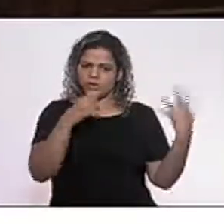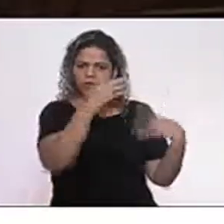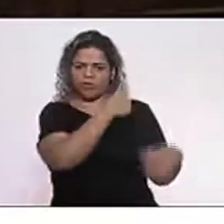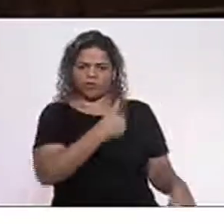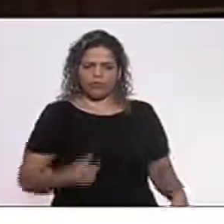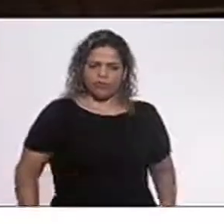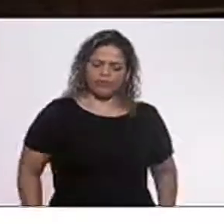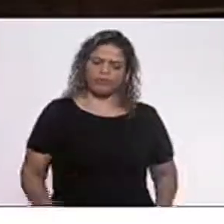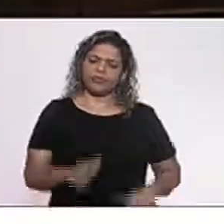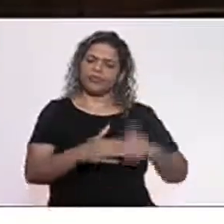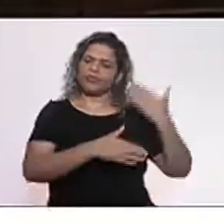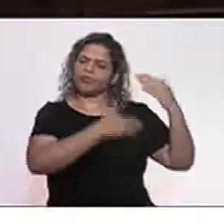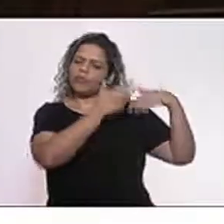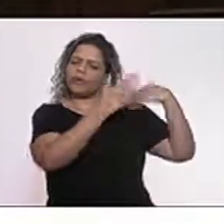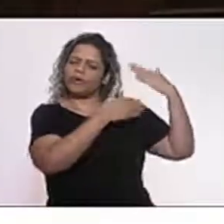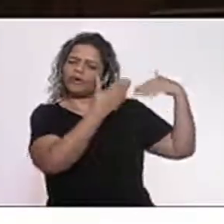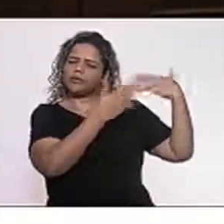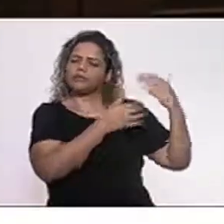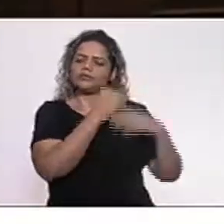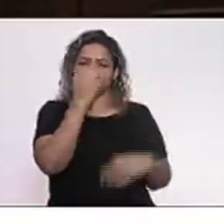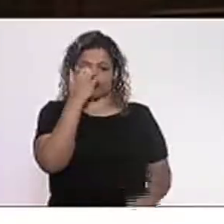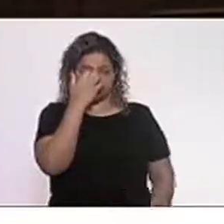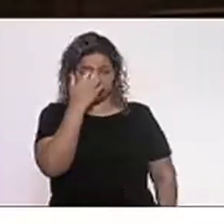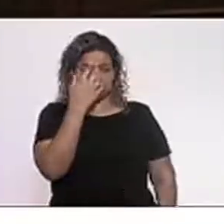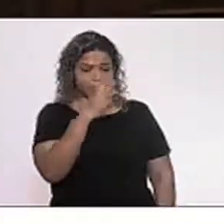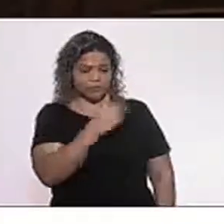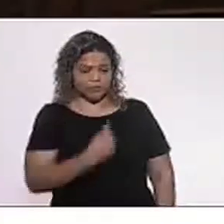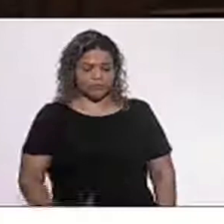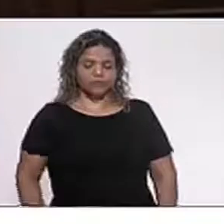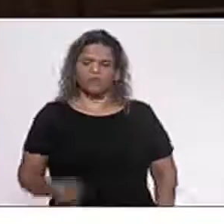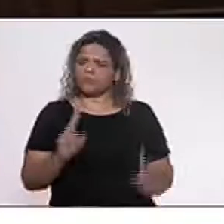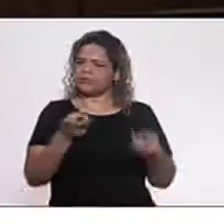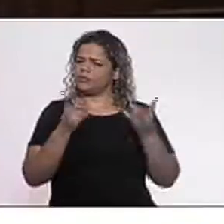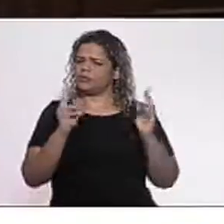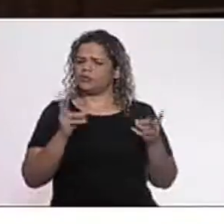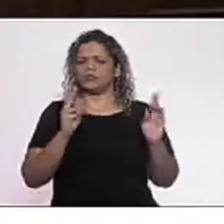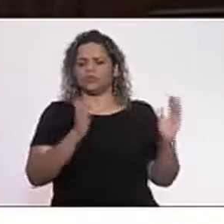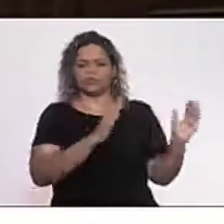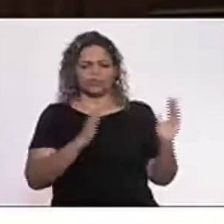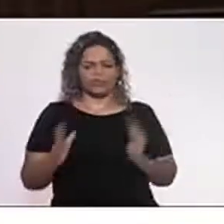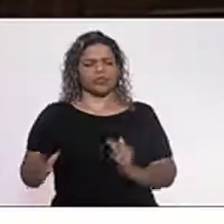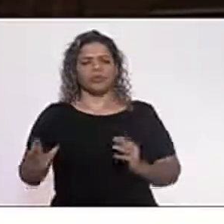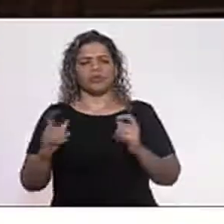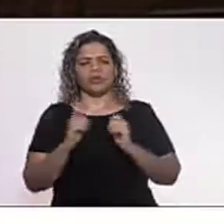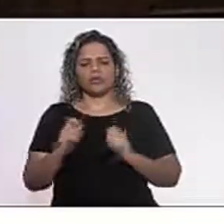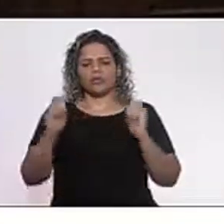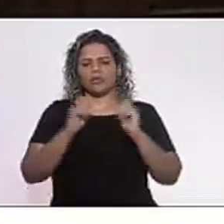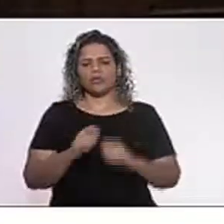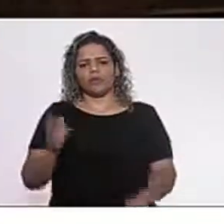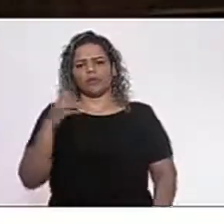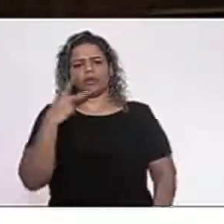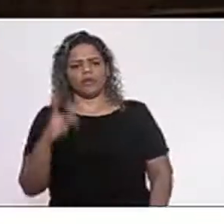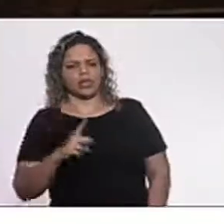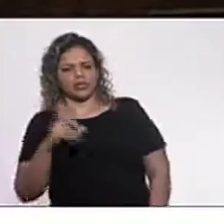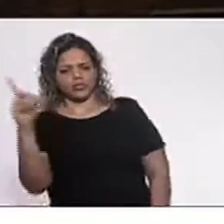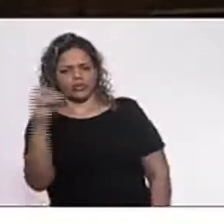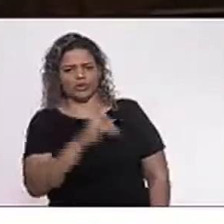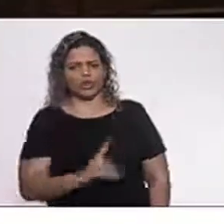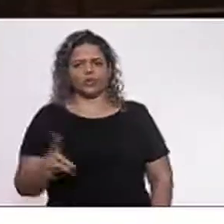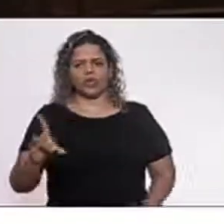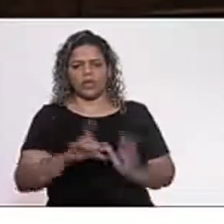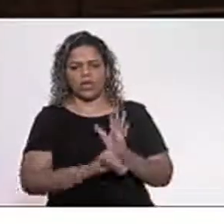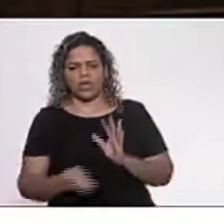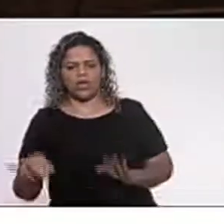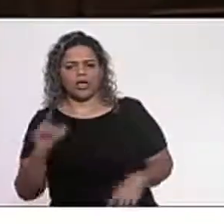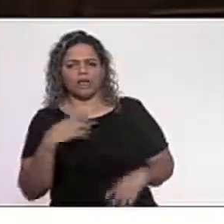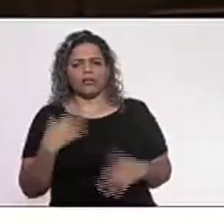governador desde o início de seu governo, aliás, desde o período de campanha eleitoral, ao arrepio do Estado Democrático de Direito, ao arrepio da lei.